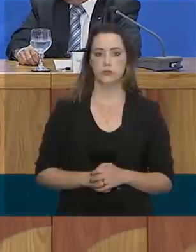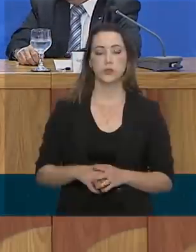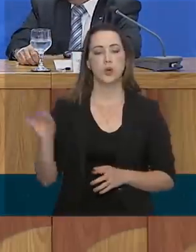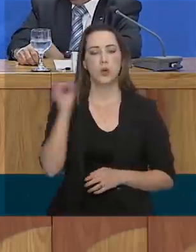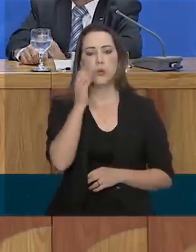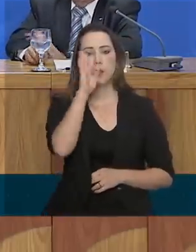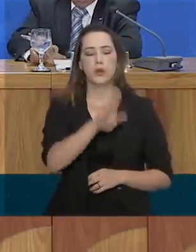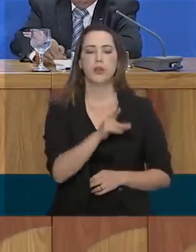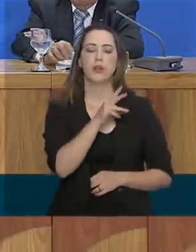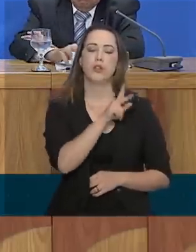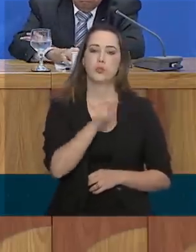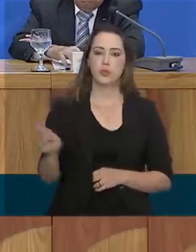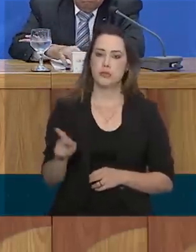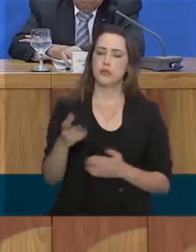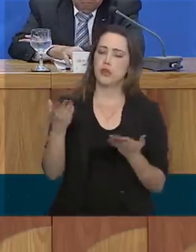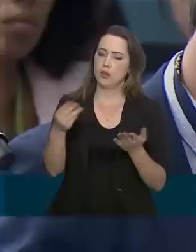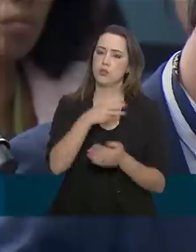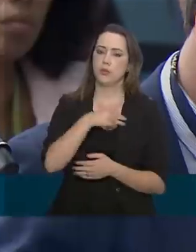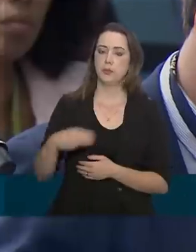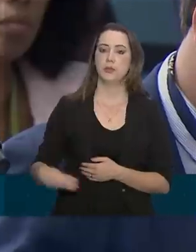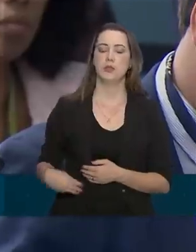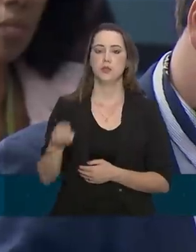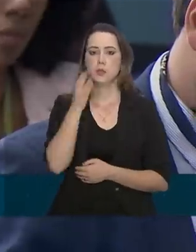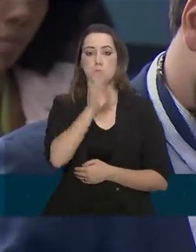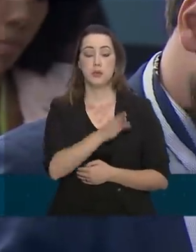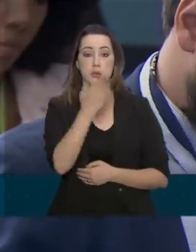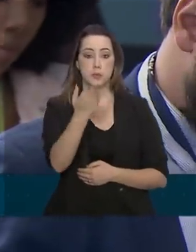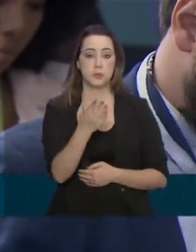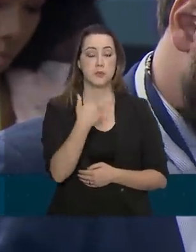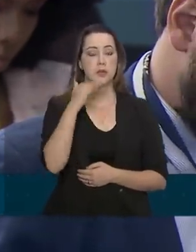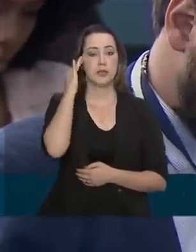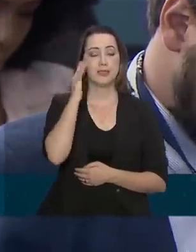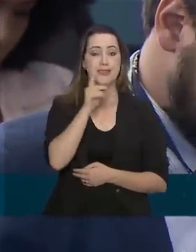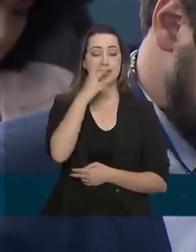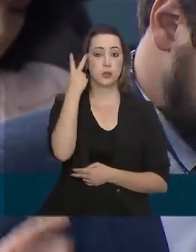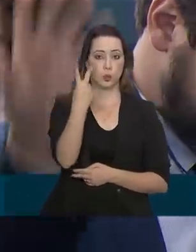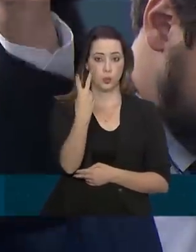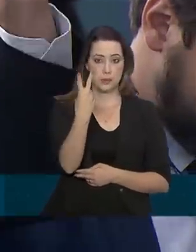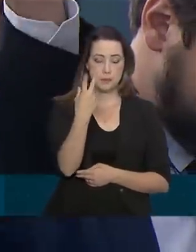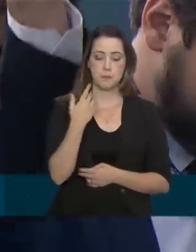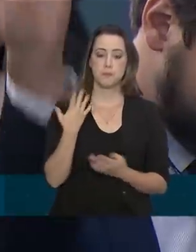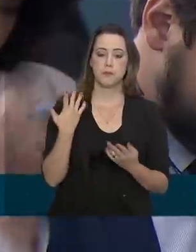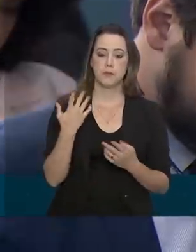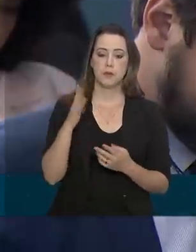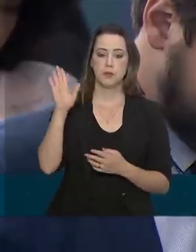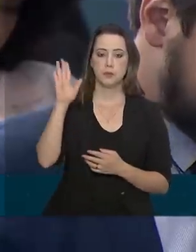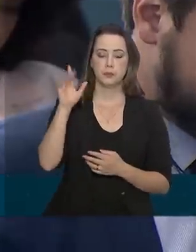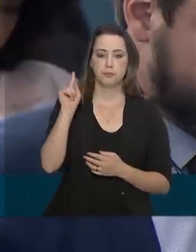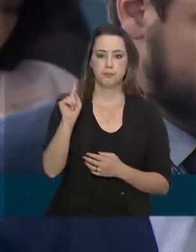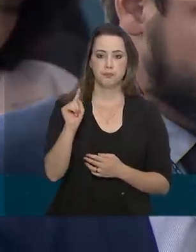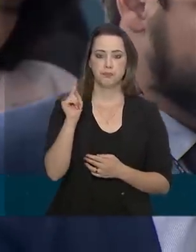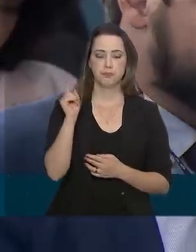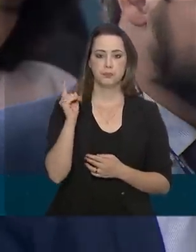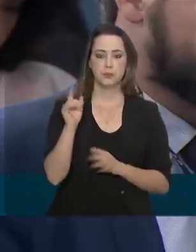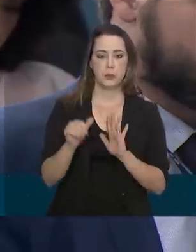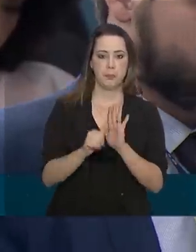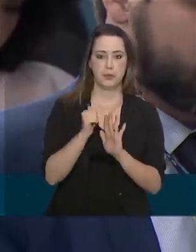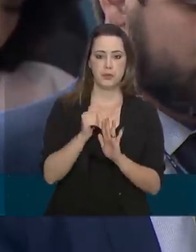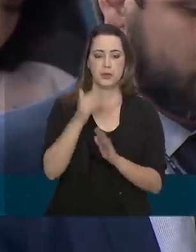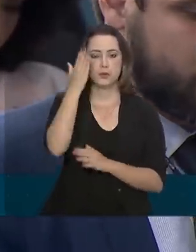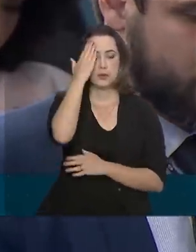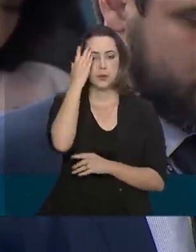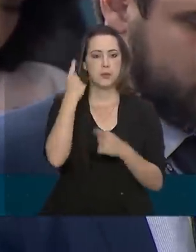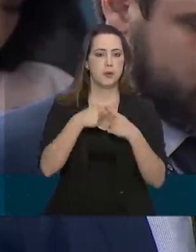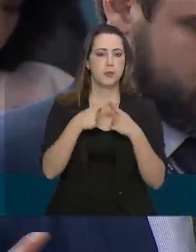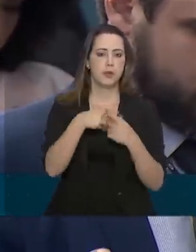presidente ministros é ministro queria ter duas coisas primeiro primeiro saber por que o